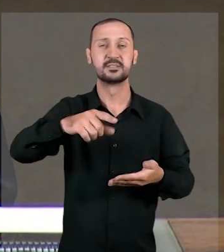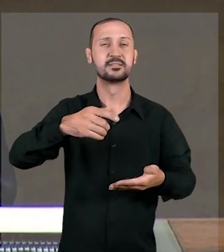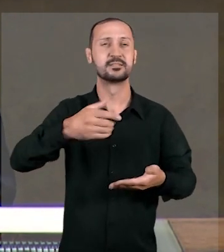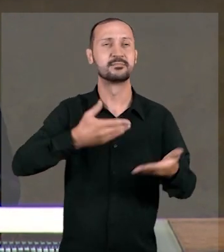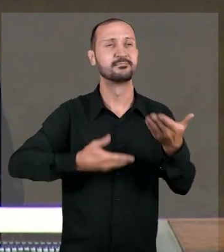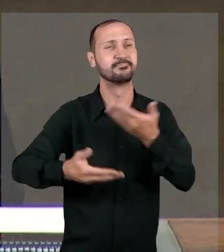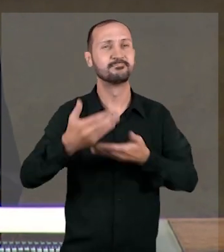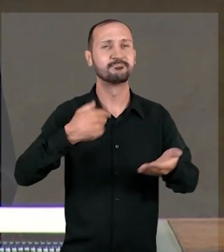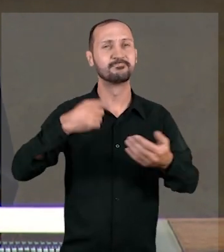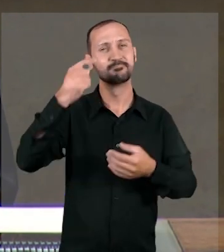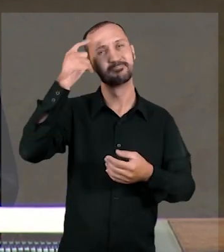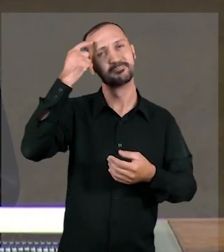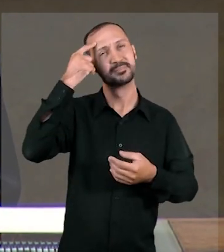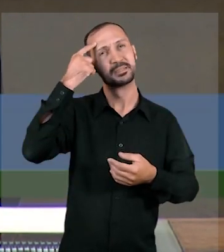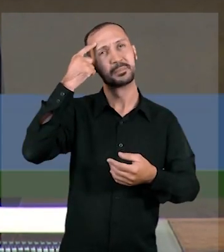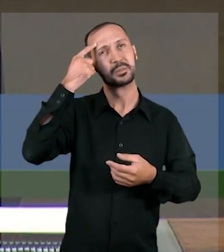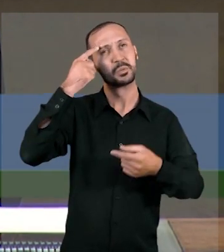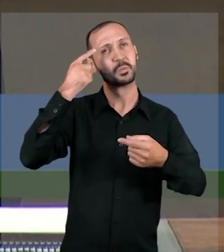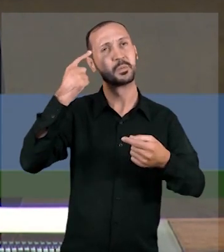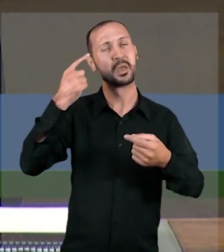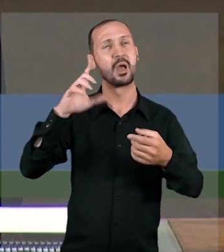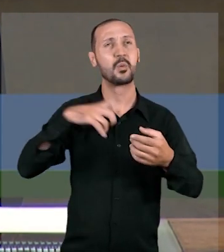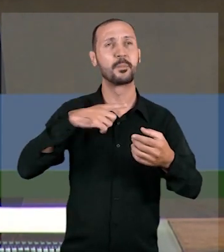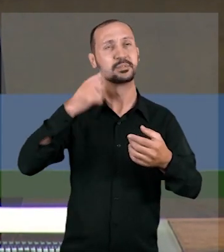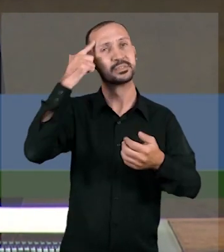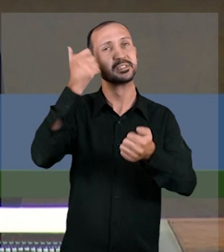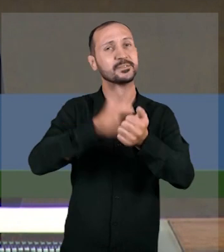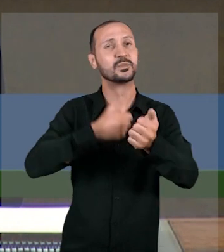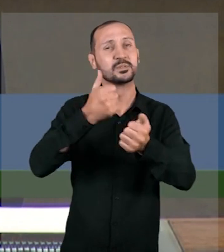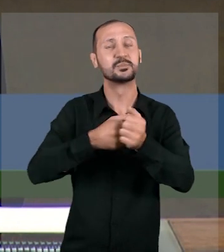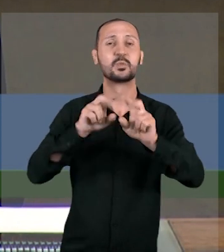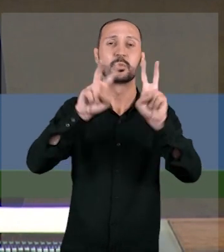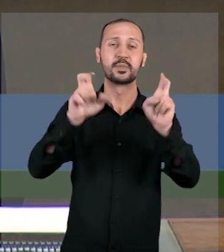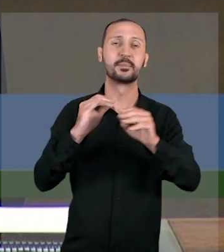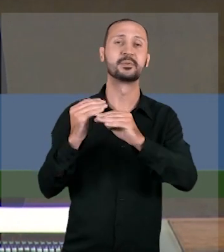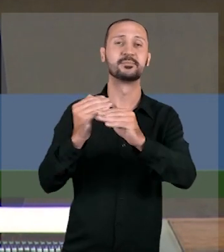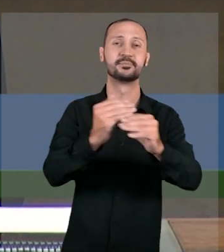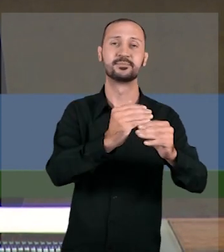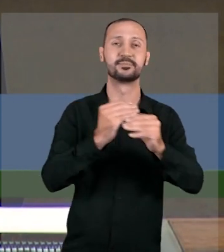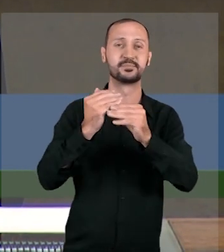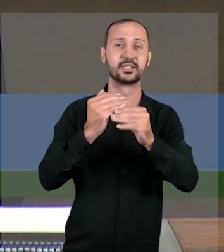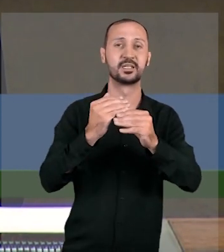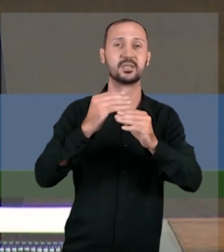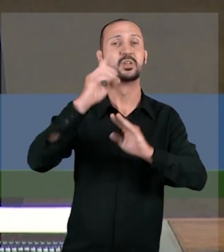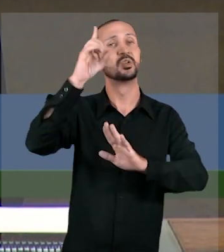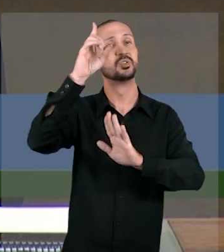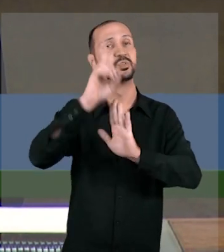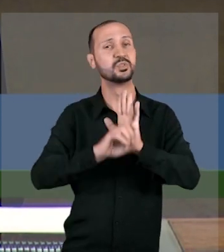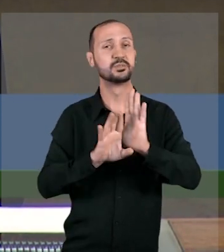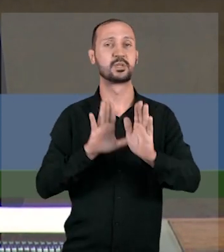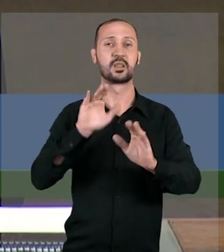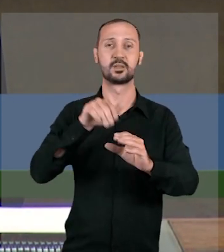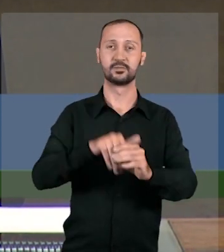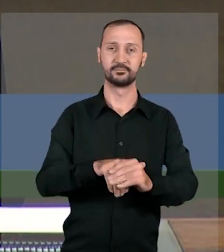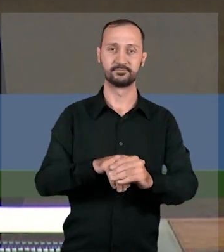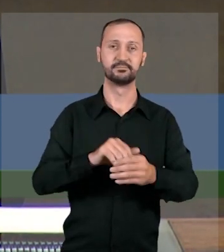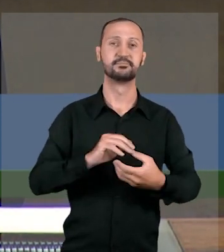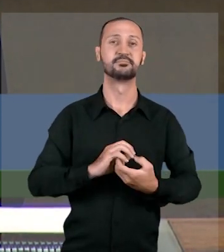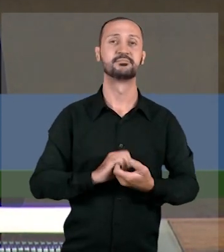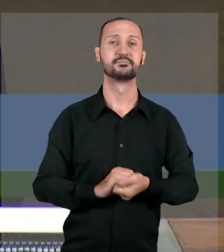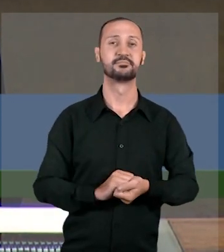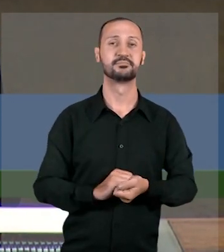todos algumas ideias e algumas reflexões sobre democracia e direito